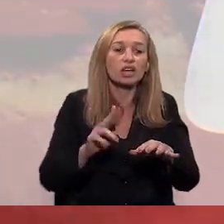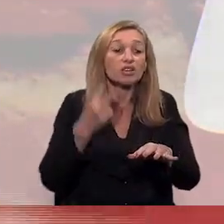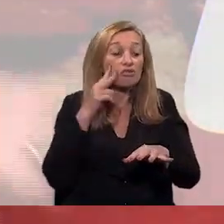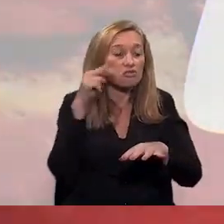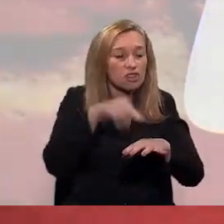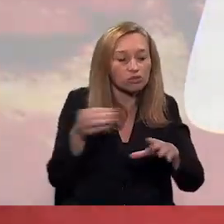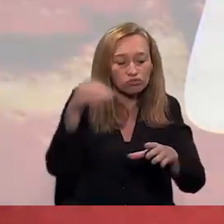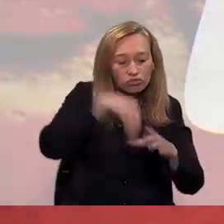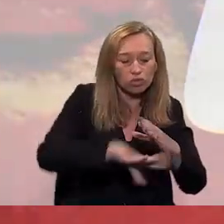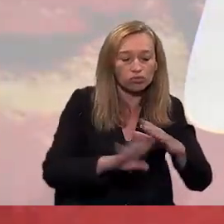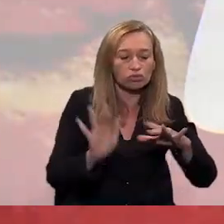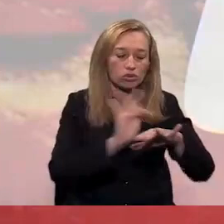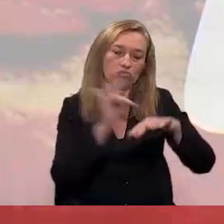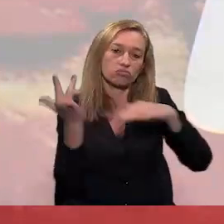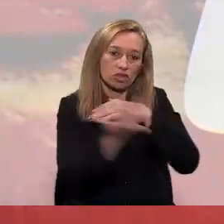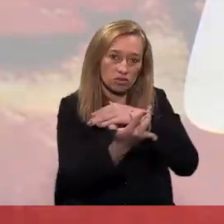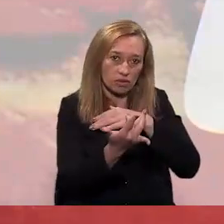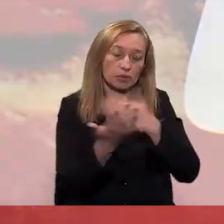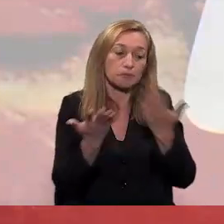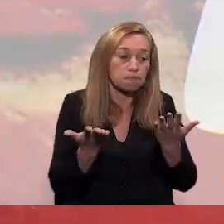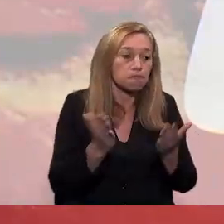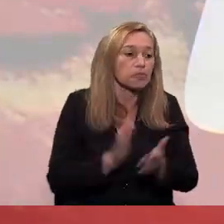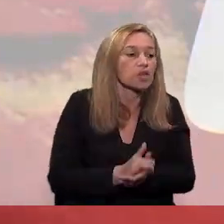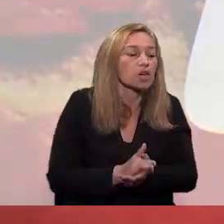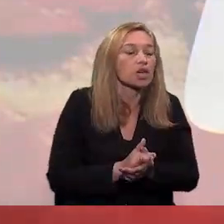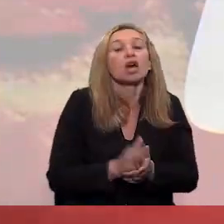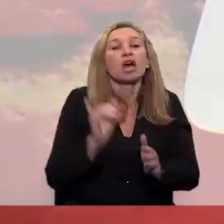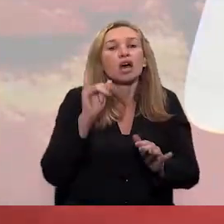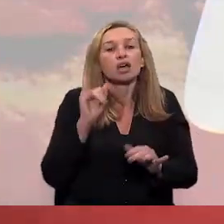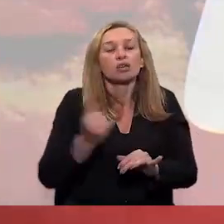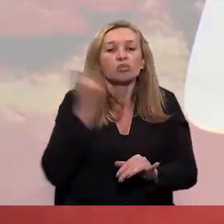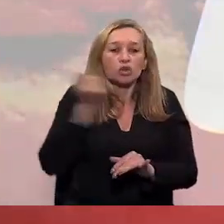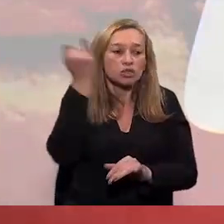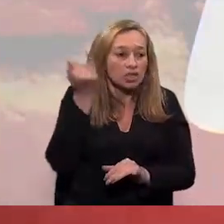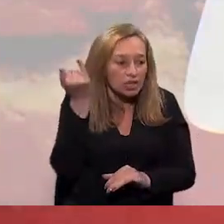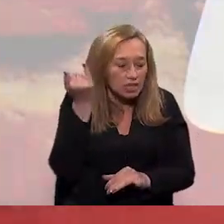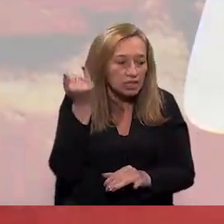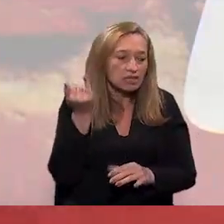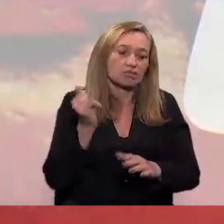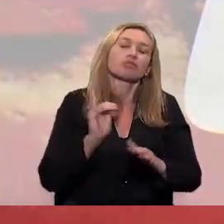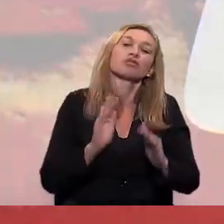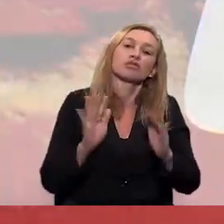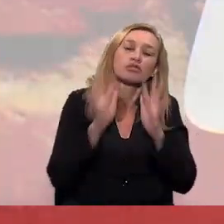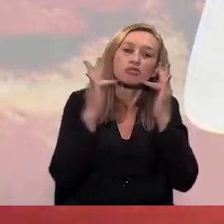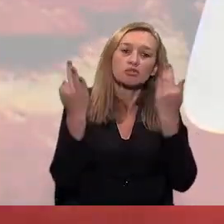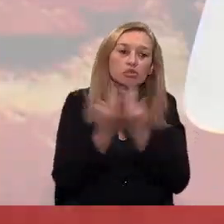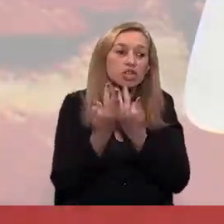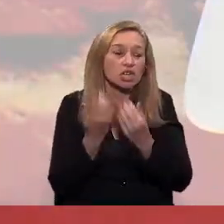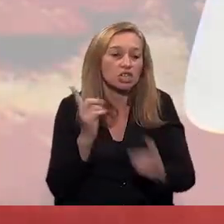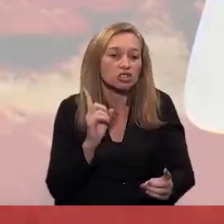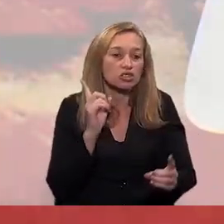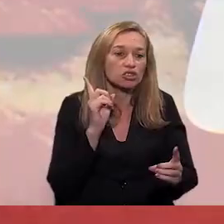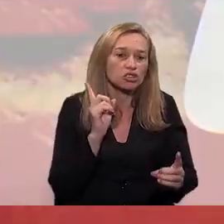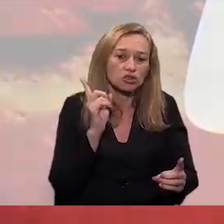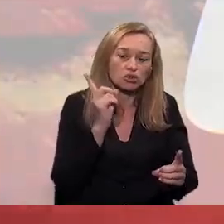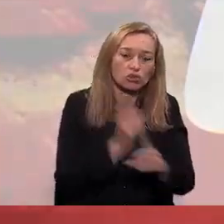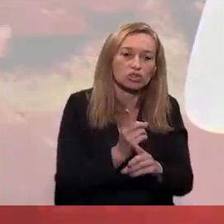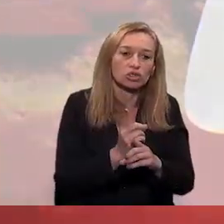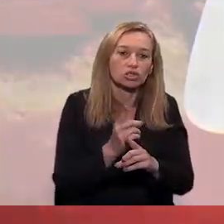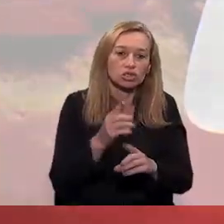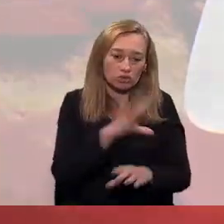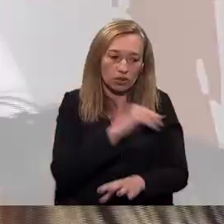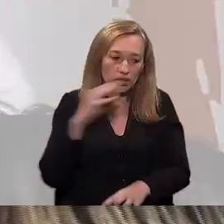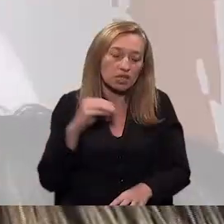computador, que é o mundo ali que ele acaba ficando mais isolado, né, Harrison? A importância da família nesse processo de descoberta aí do adolescente